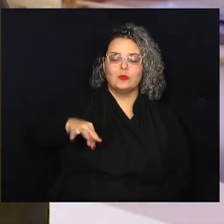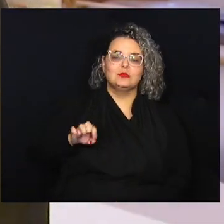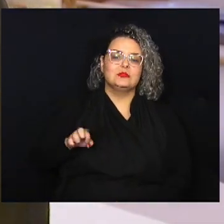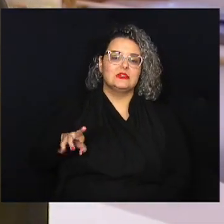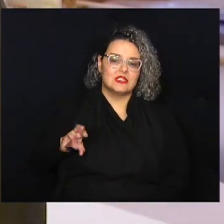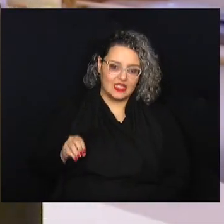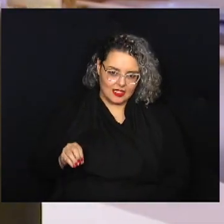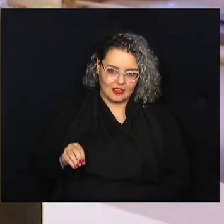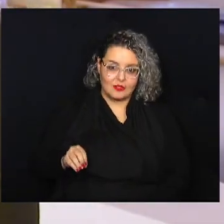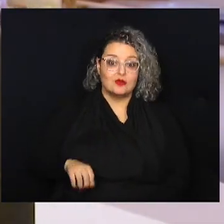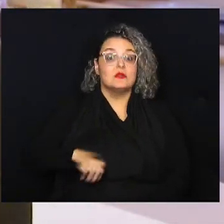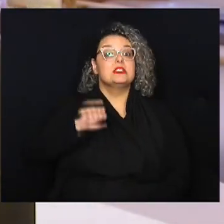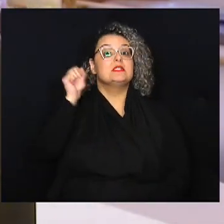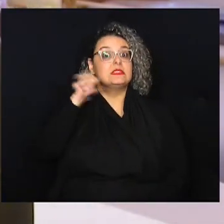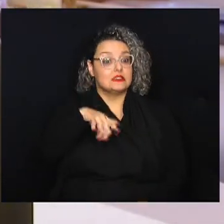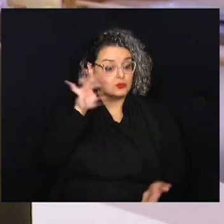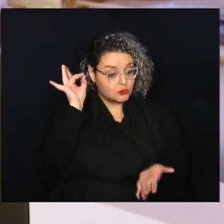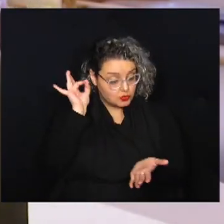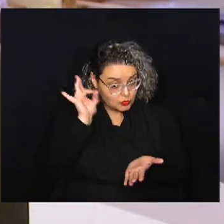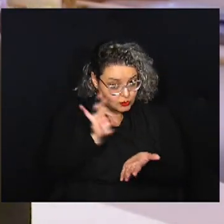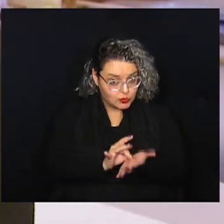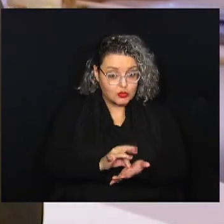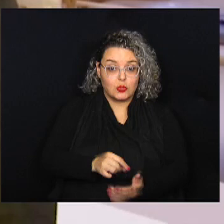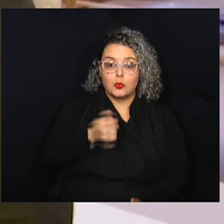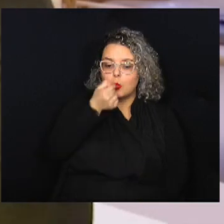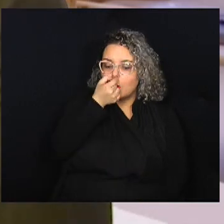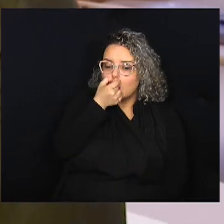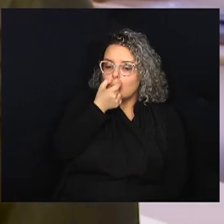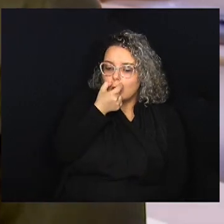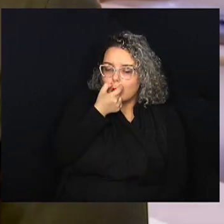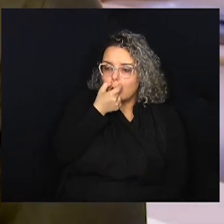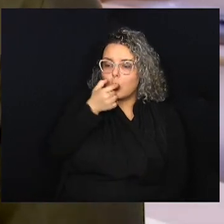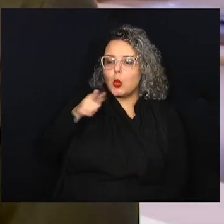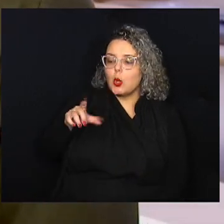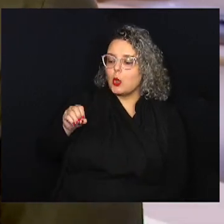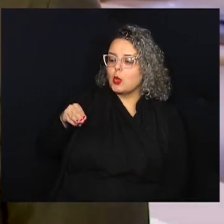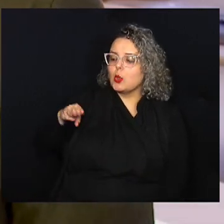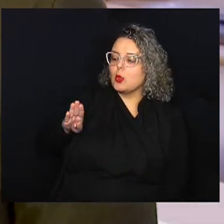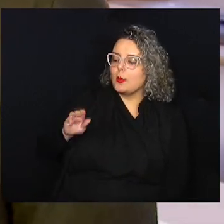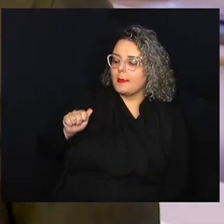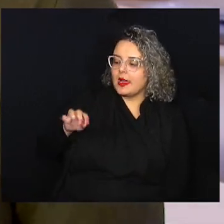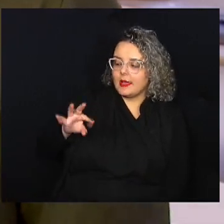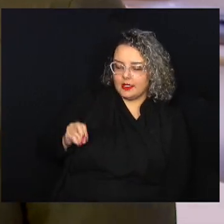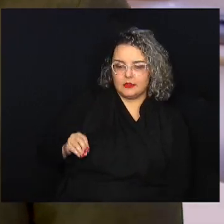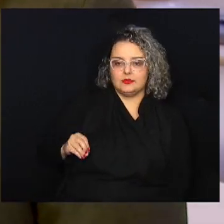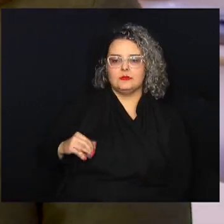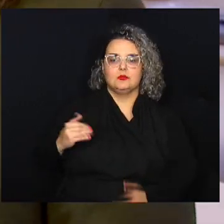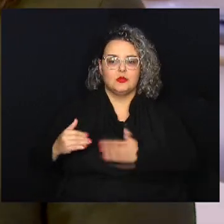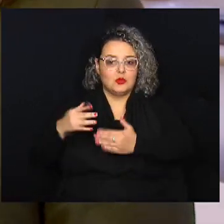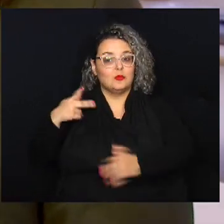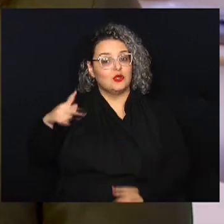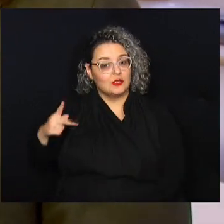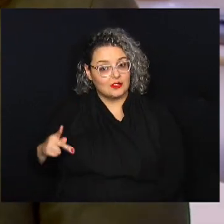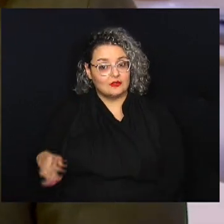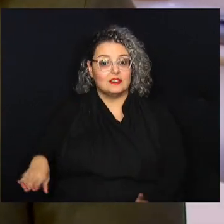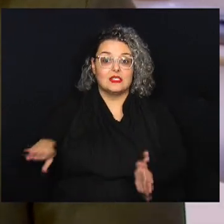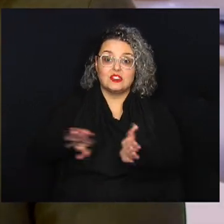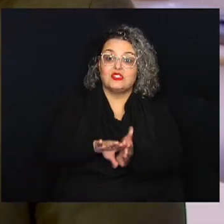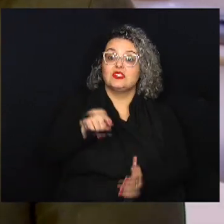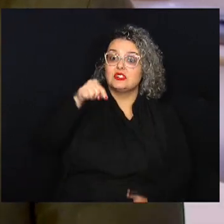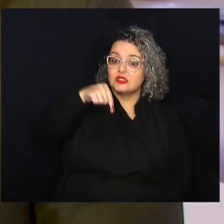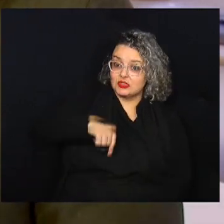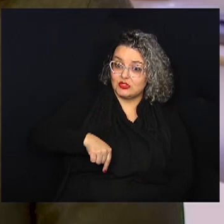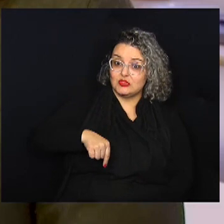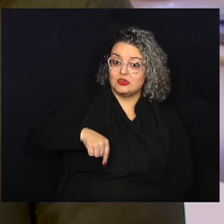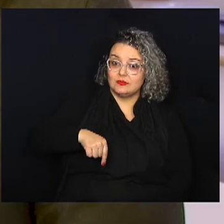os originais mesmo, né, de Lobato, produzidos, acumulados por ele. E eles chegaram até aqui